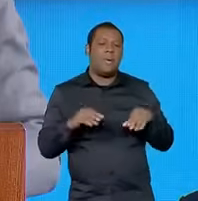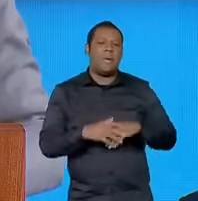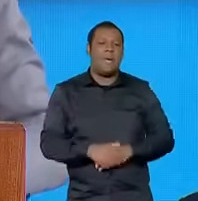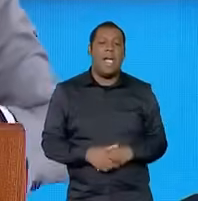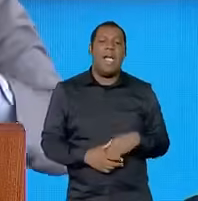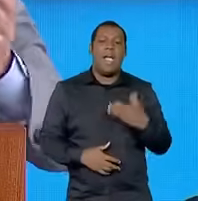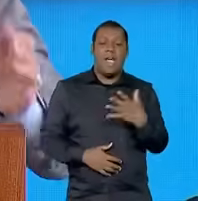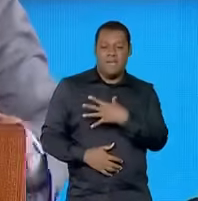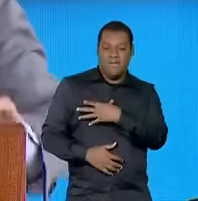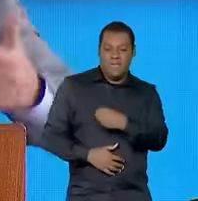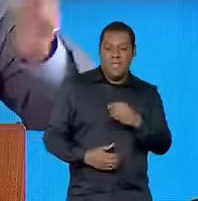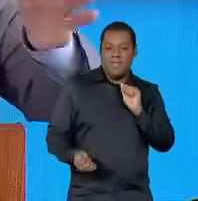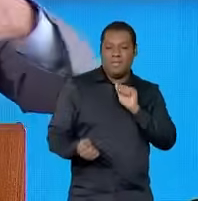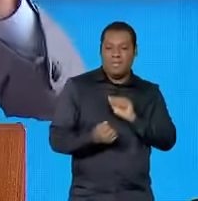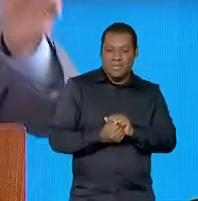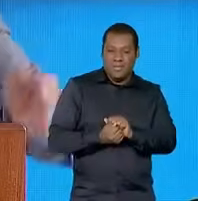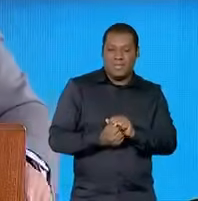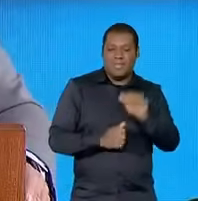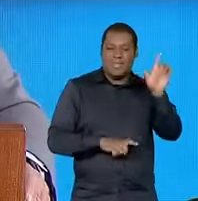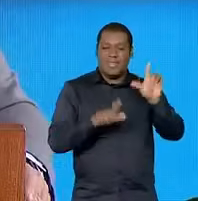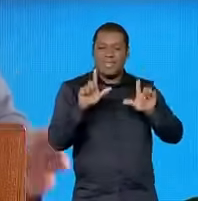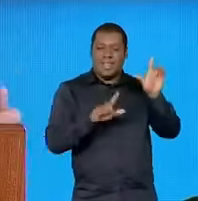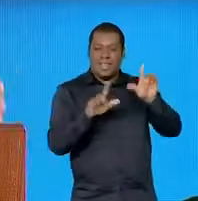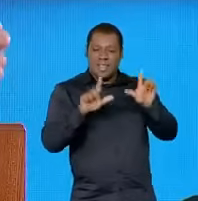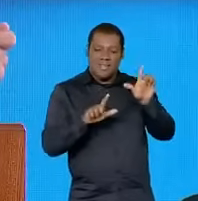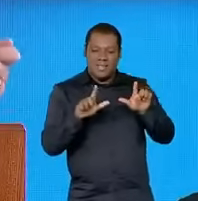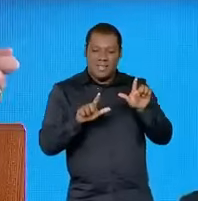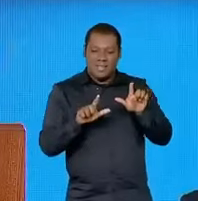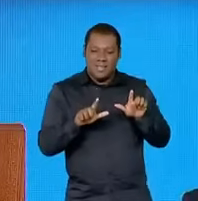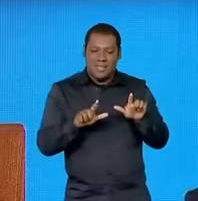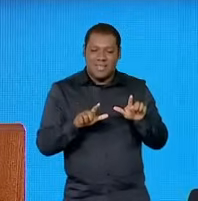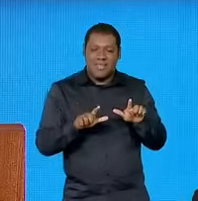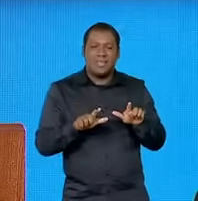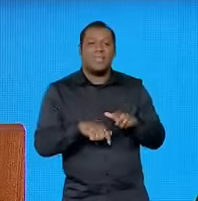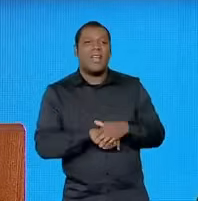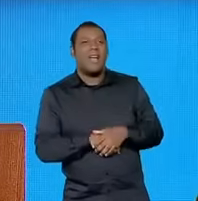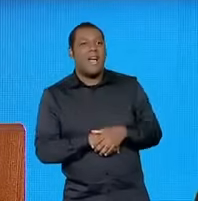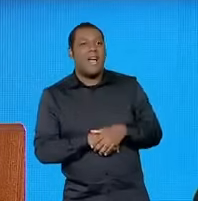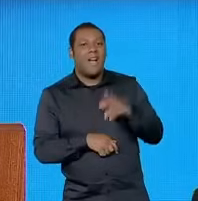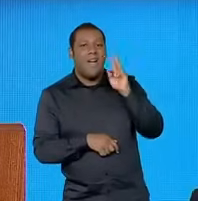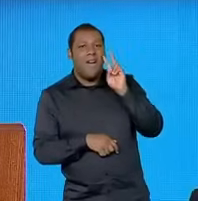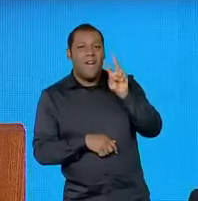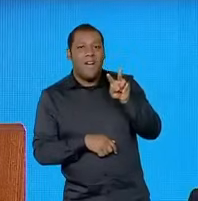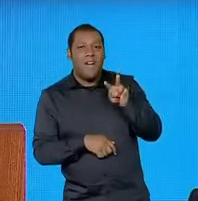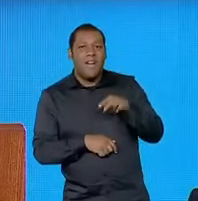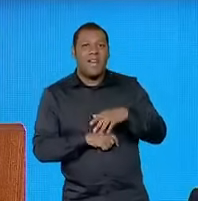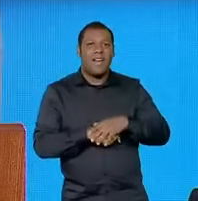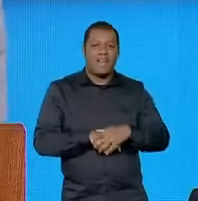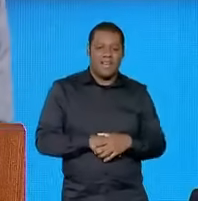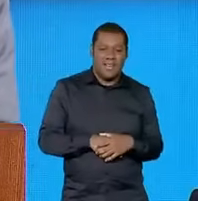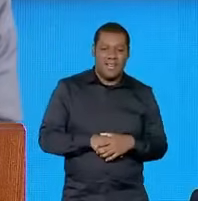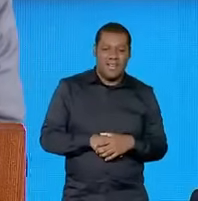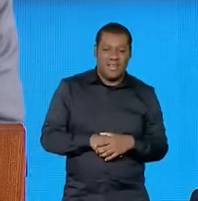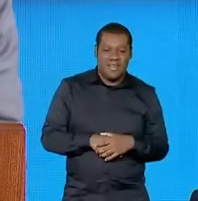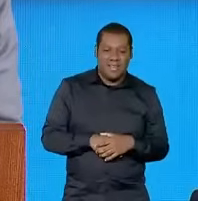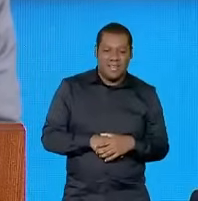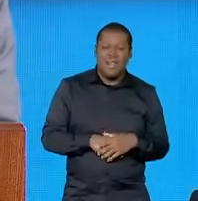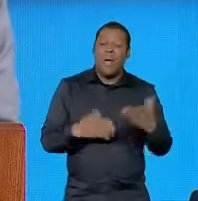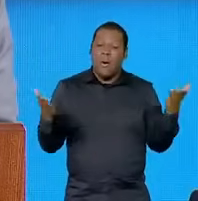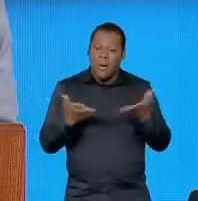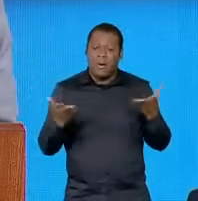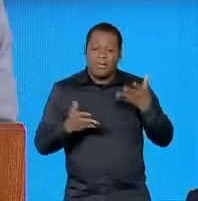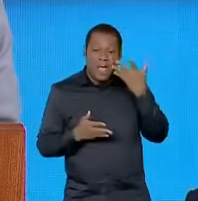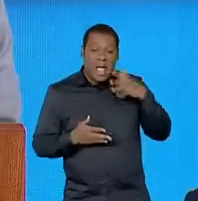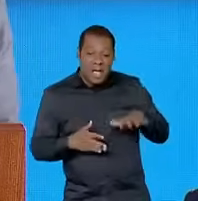seus filhos na frente de uma televisão, ou para brigar pelo celular, ou para brigar pelo controle remoto, porque hoje a briga é do